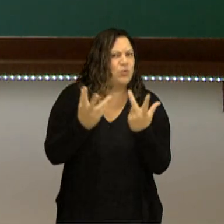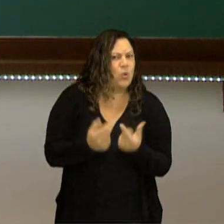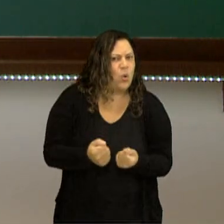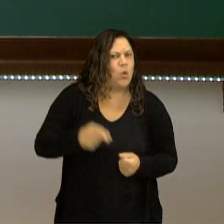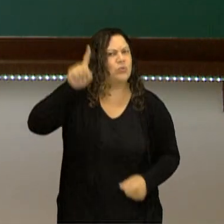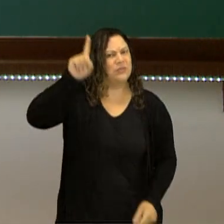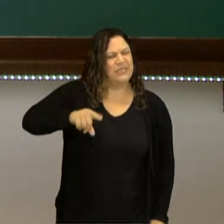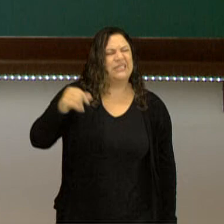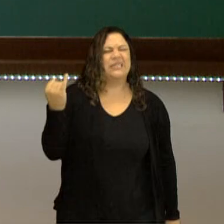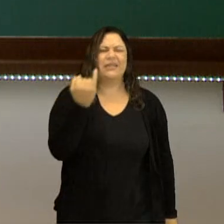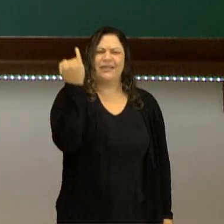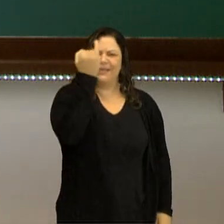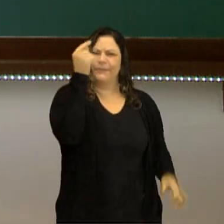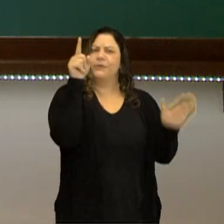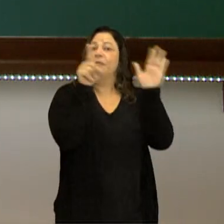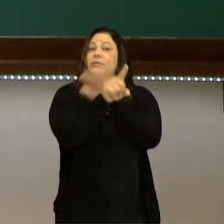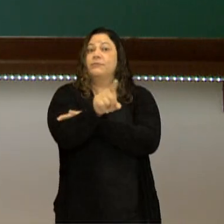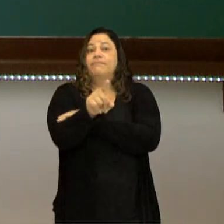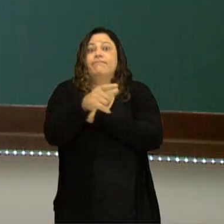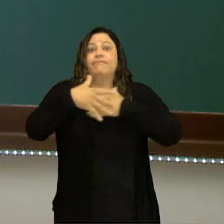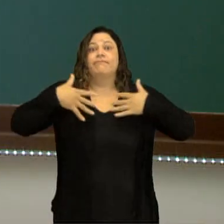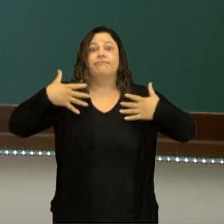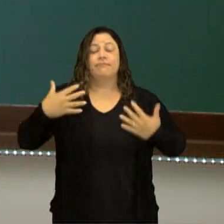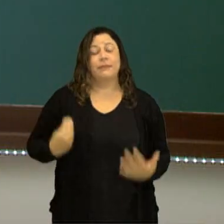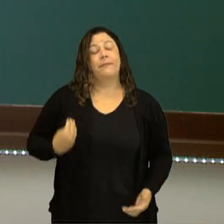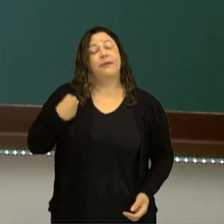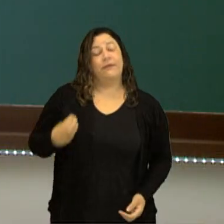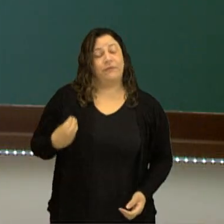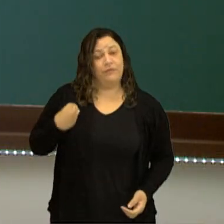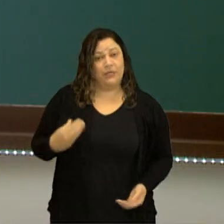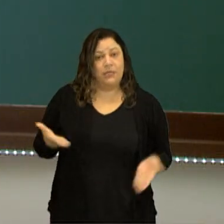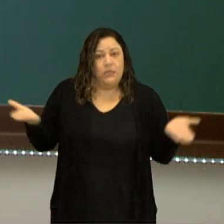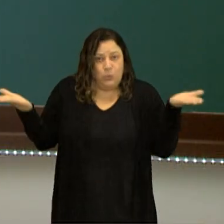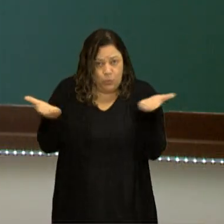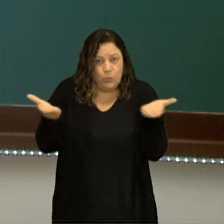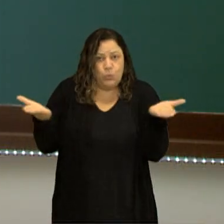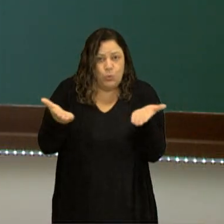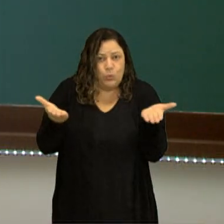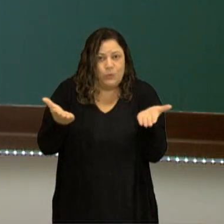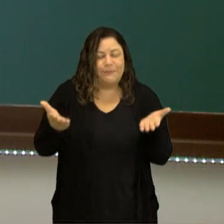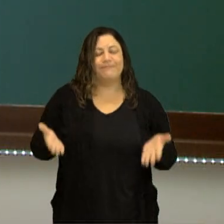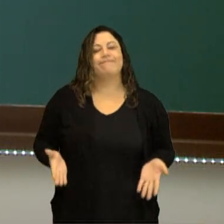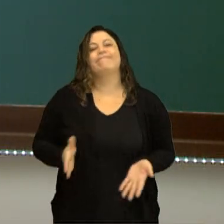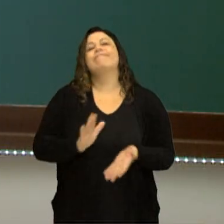são necessários, eles são necessários para a vida que nós levamos nos nossos dias